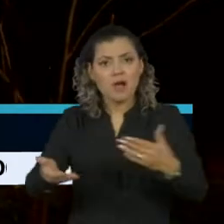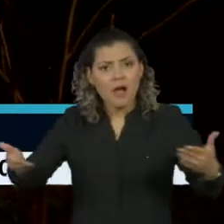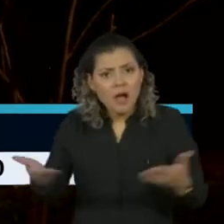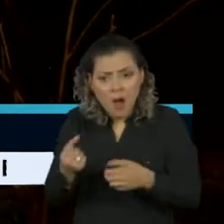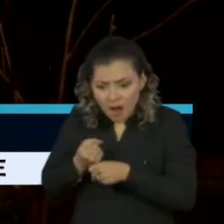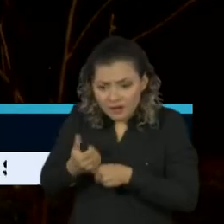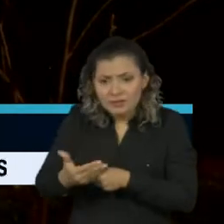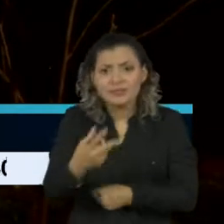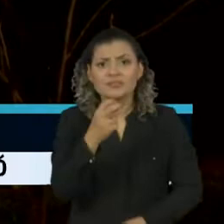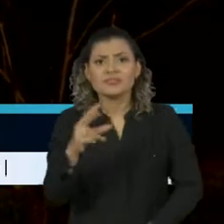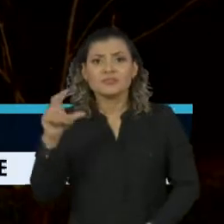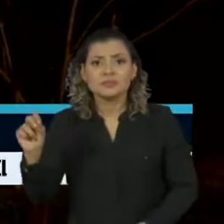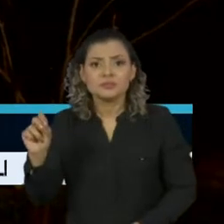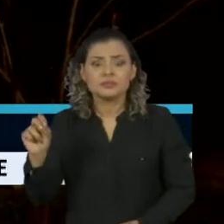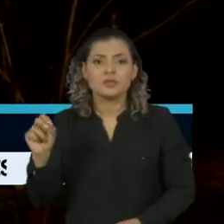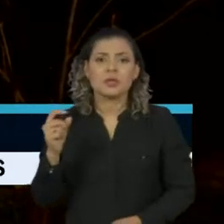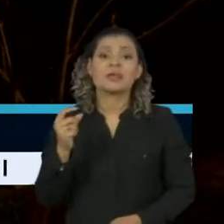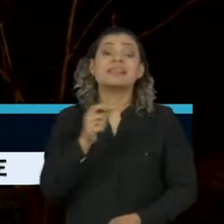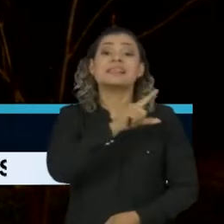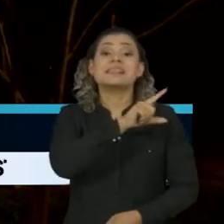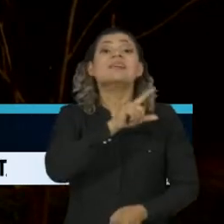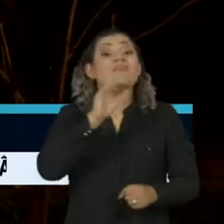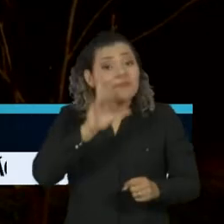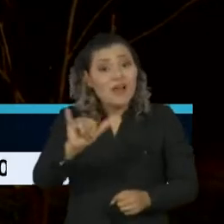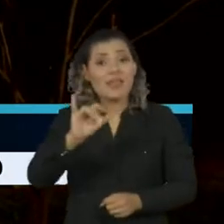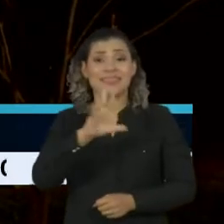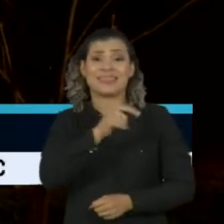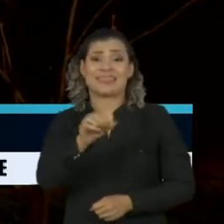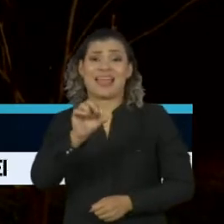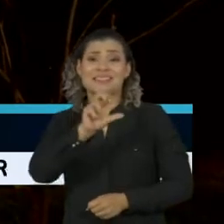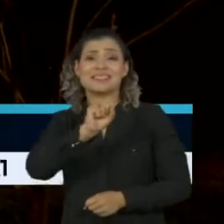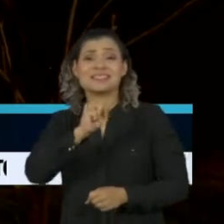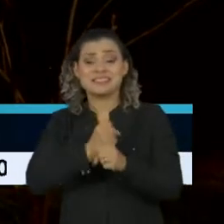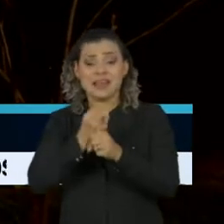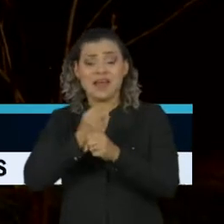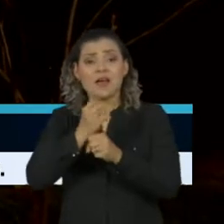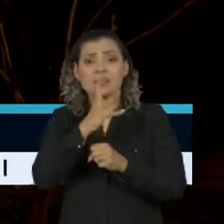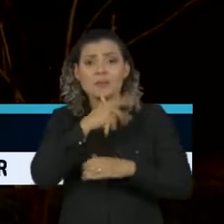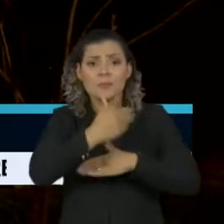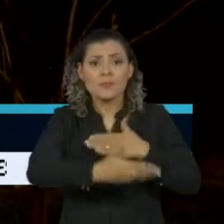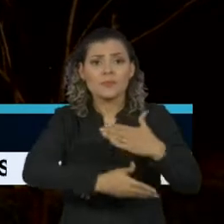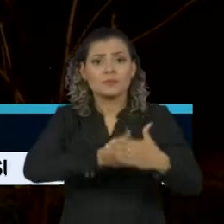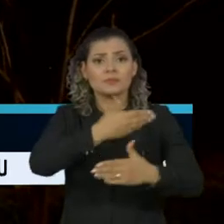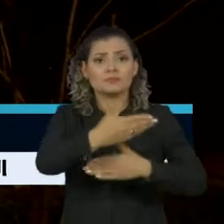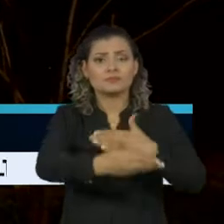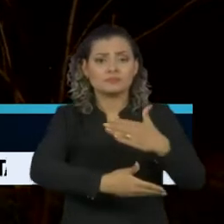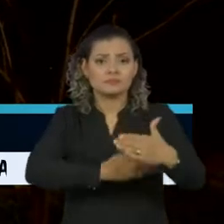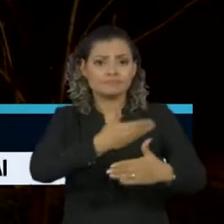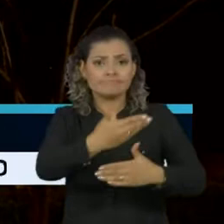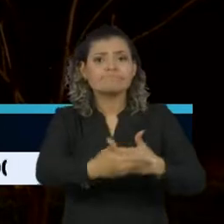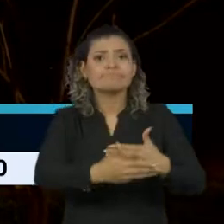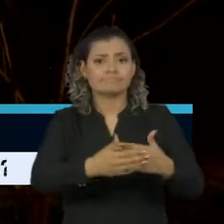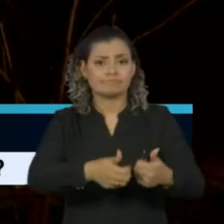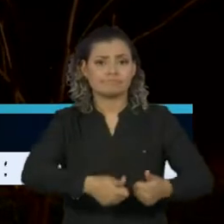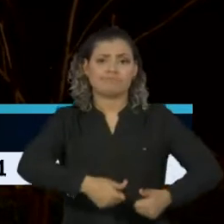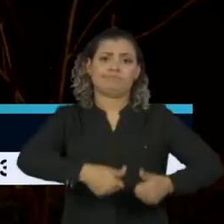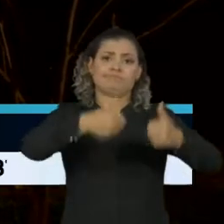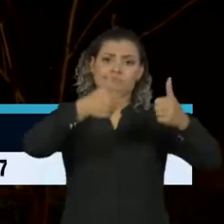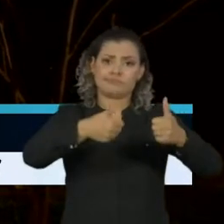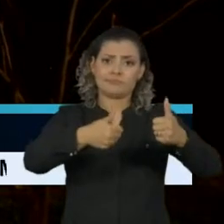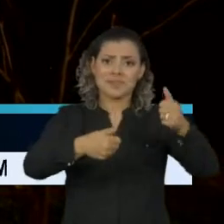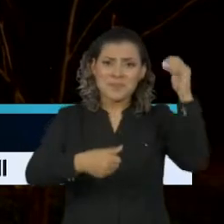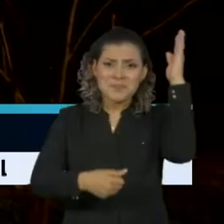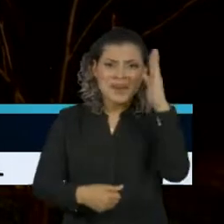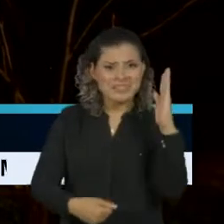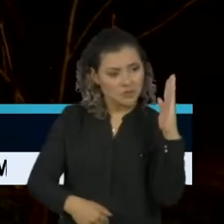ano vai levar pelo menos uma década para se recuperar. A devastação ajuda a manter o Brasil no topo das nações